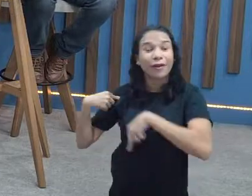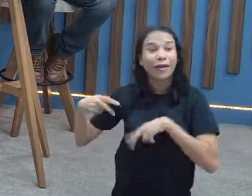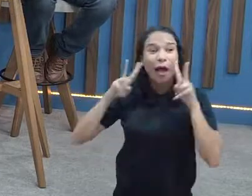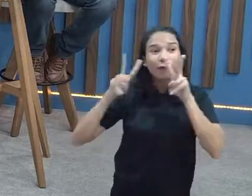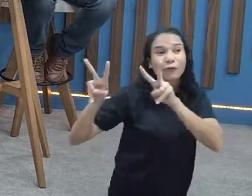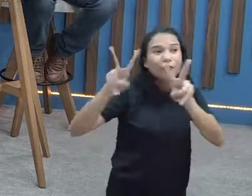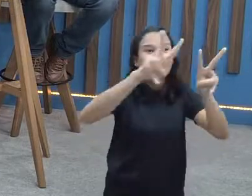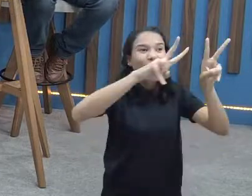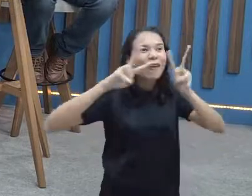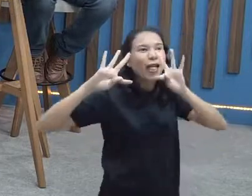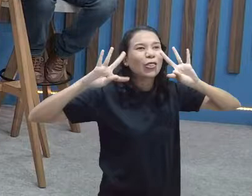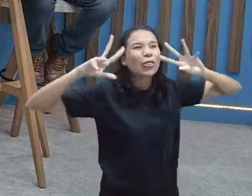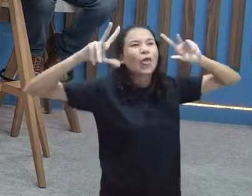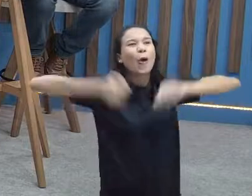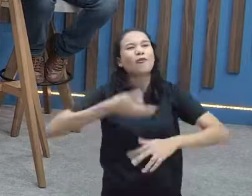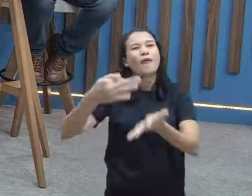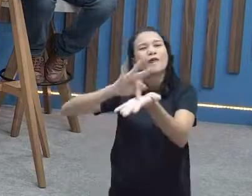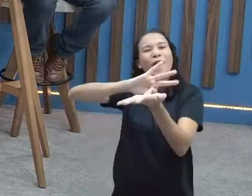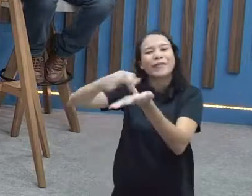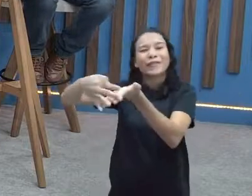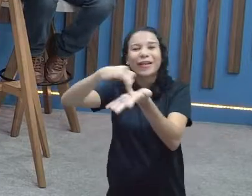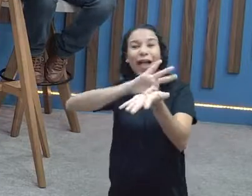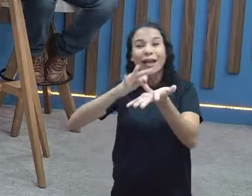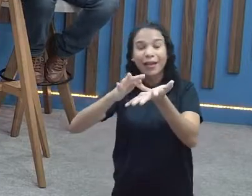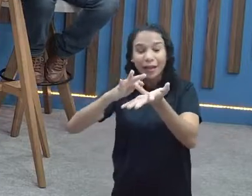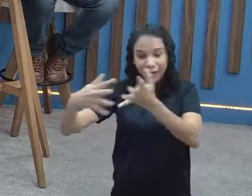os lenhadores, o nosso